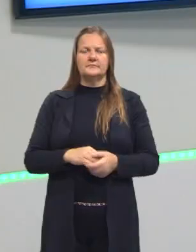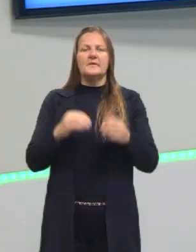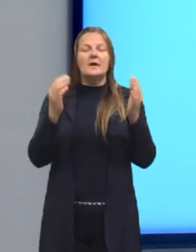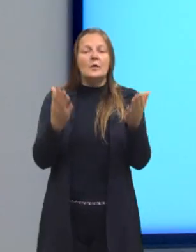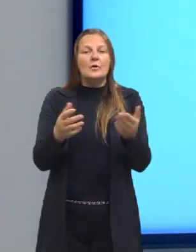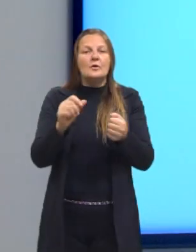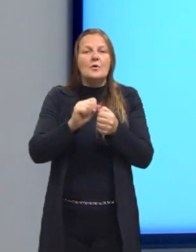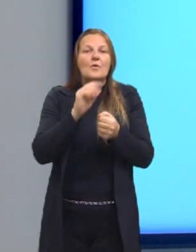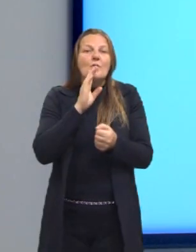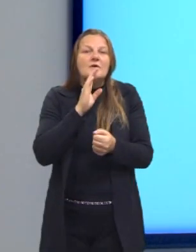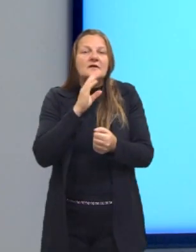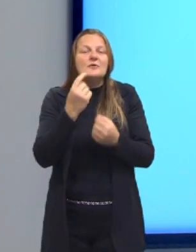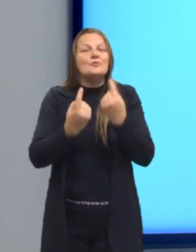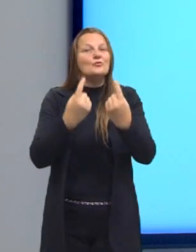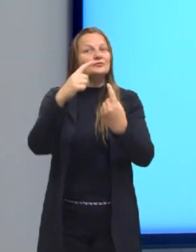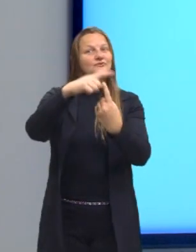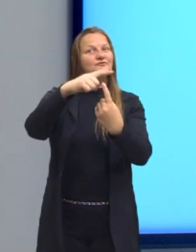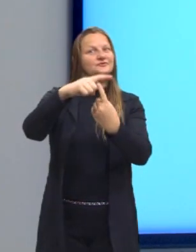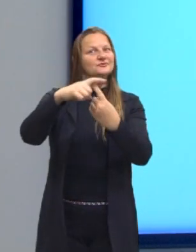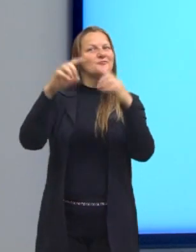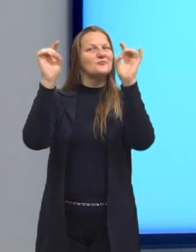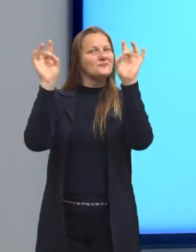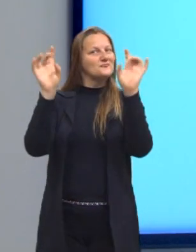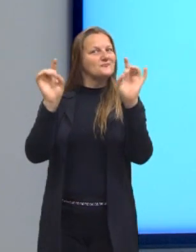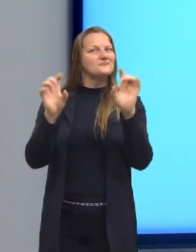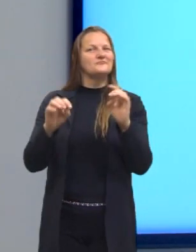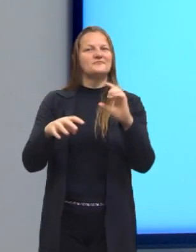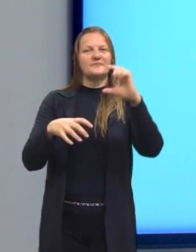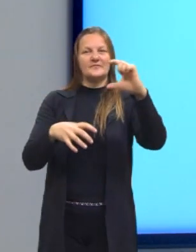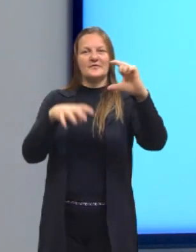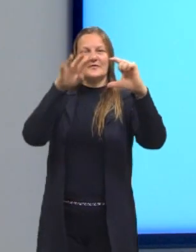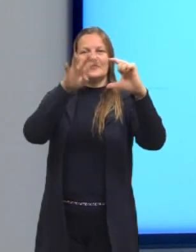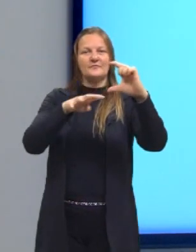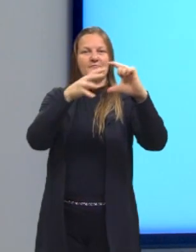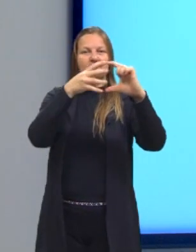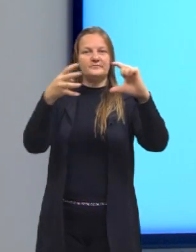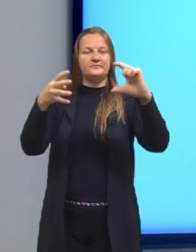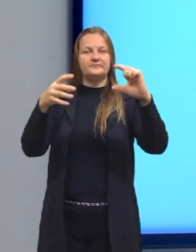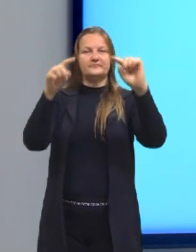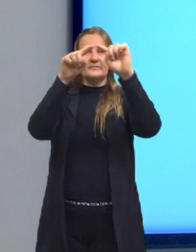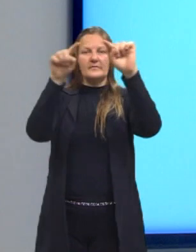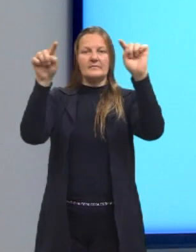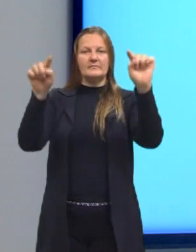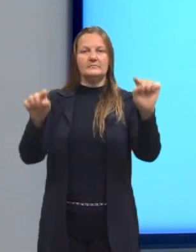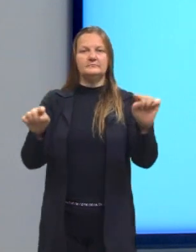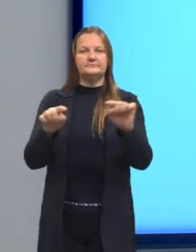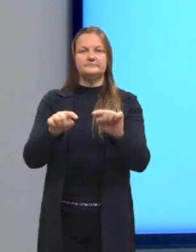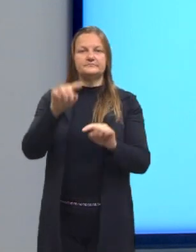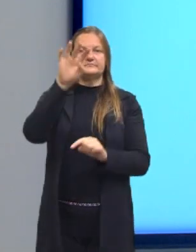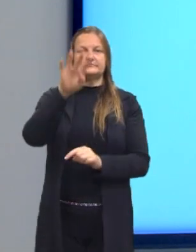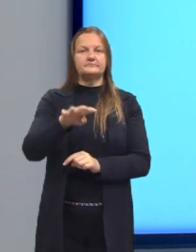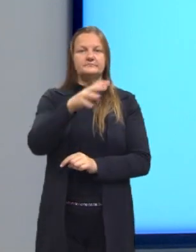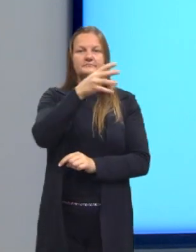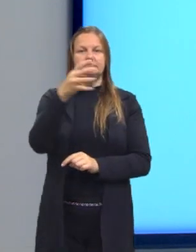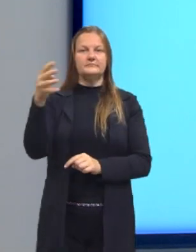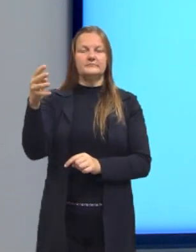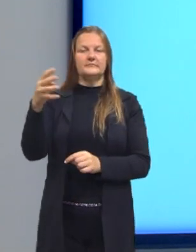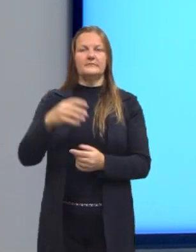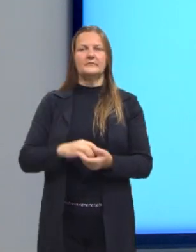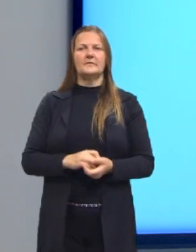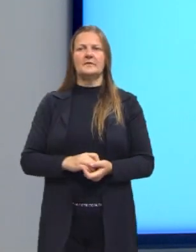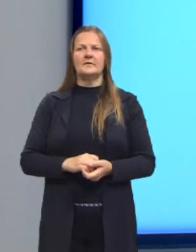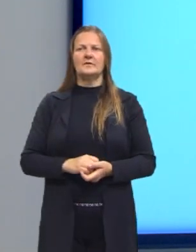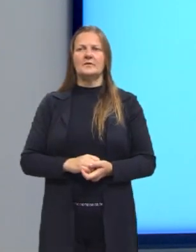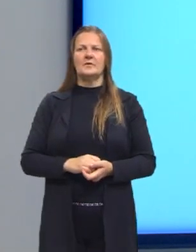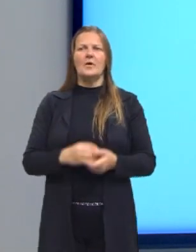nós vamos conhecer algumas matrizes especiais elas recebem então alguns nomes né que geralmente já indicam